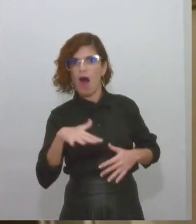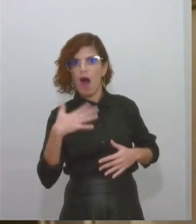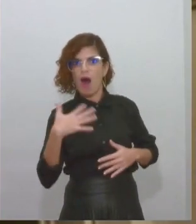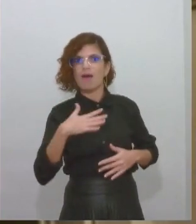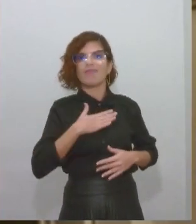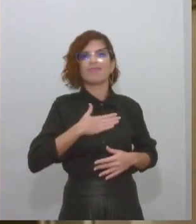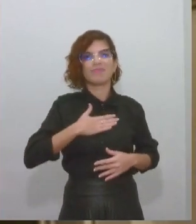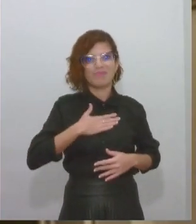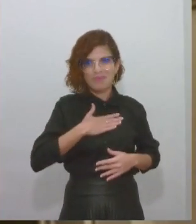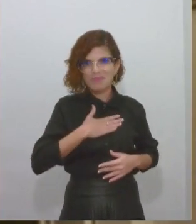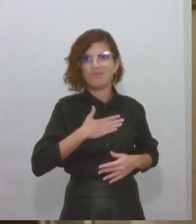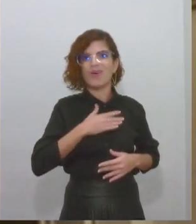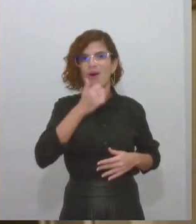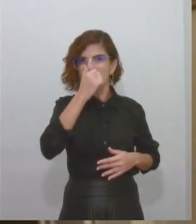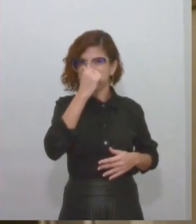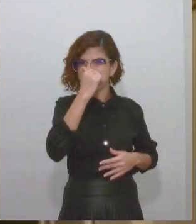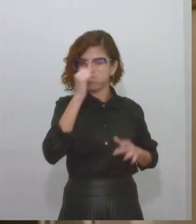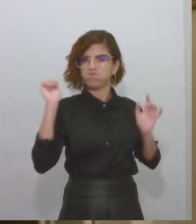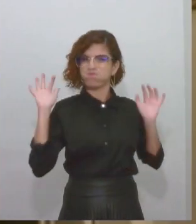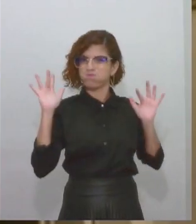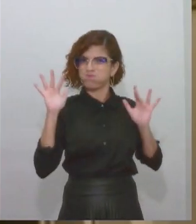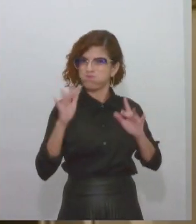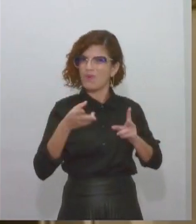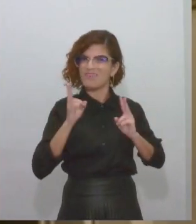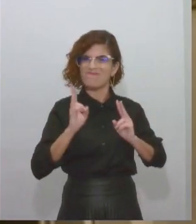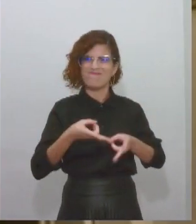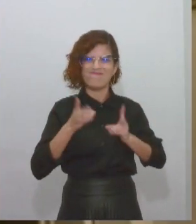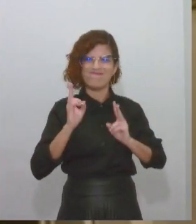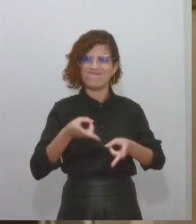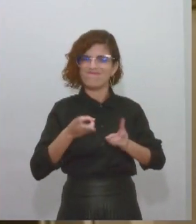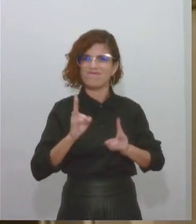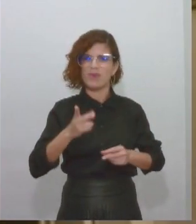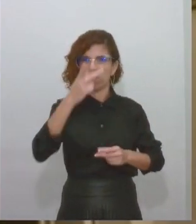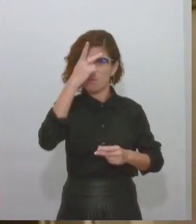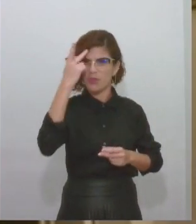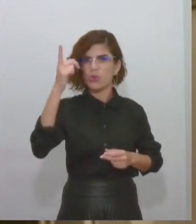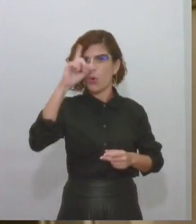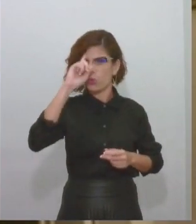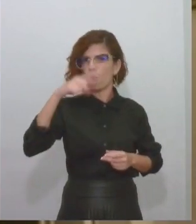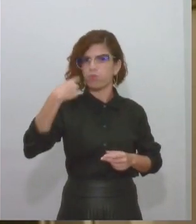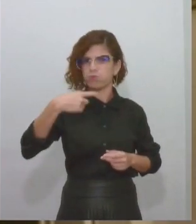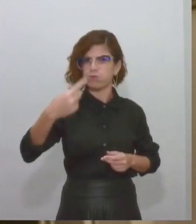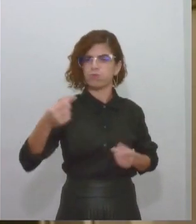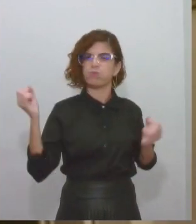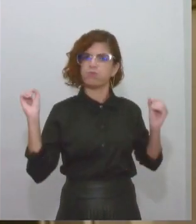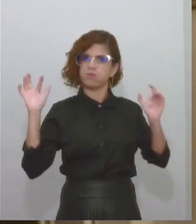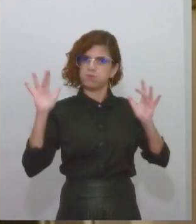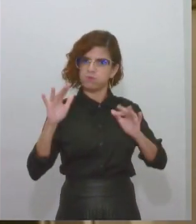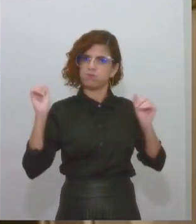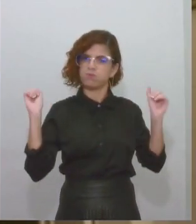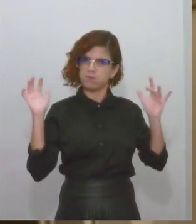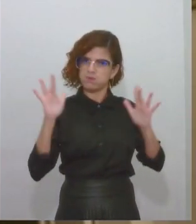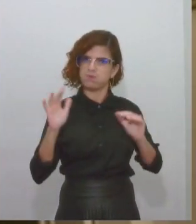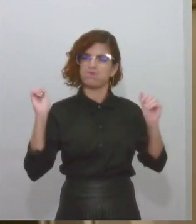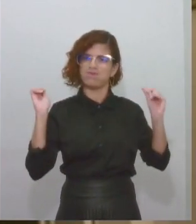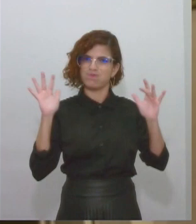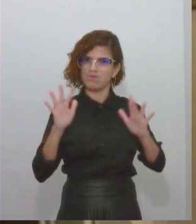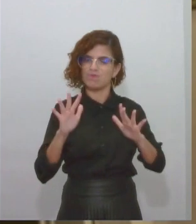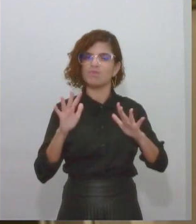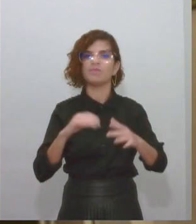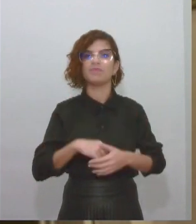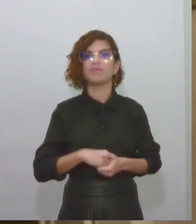são milhares de pessoas diariamente nesse tipo de atividade, que realmente leva